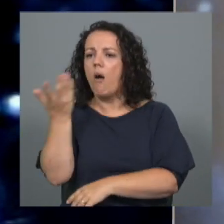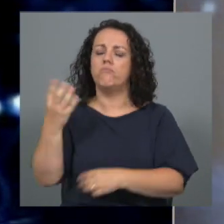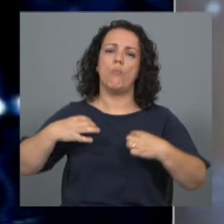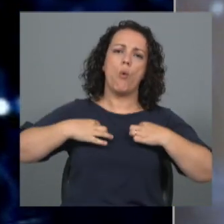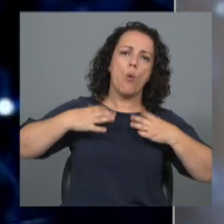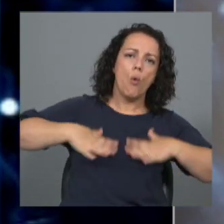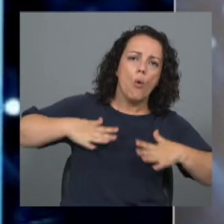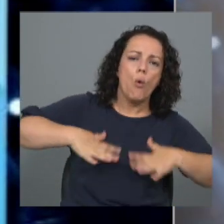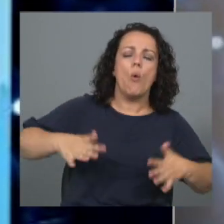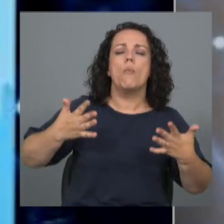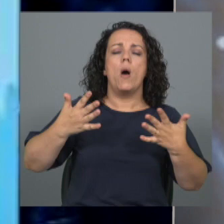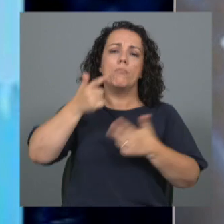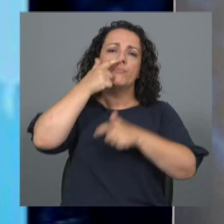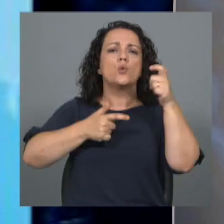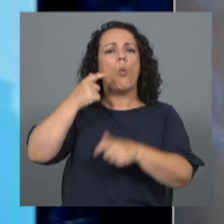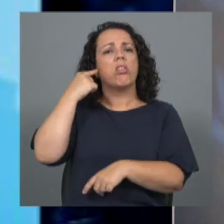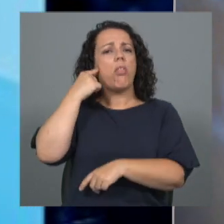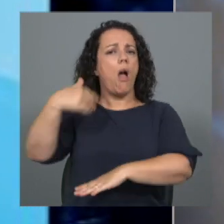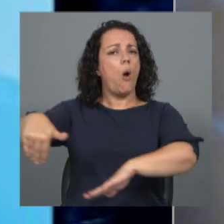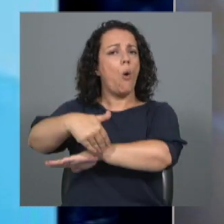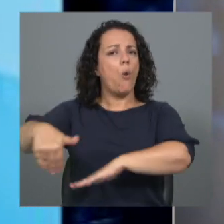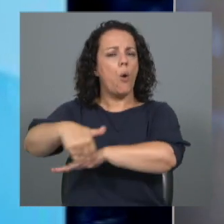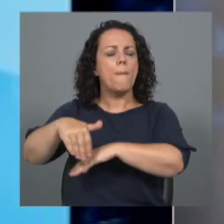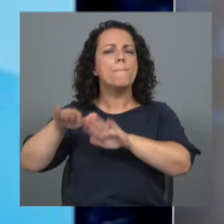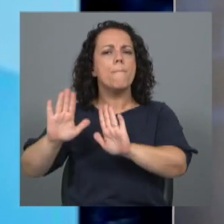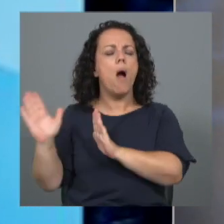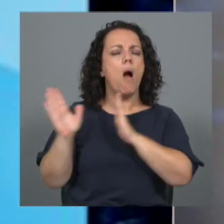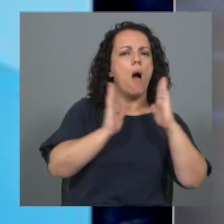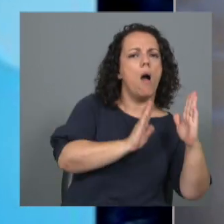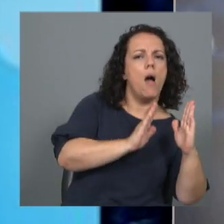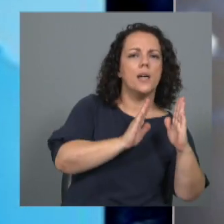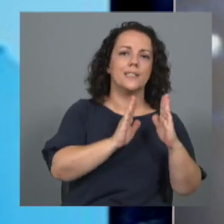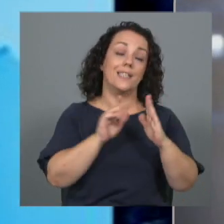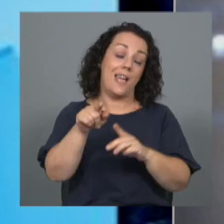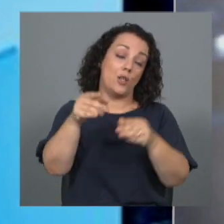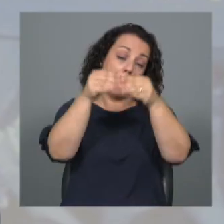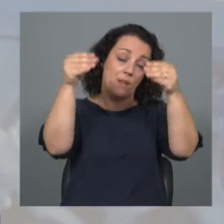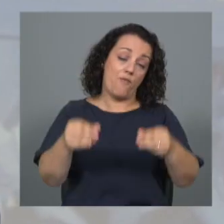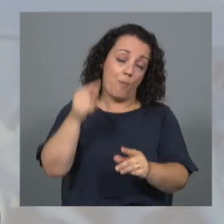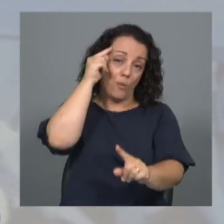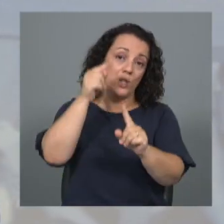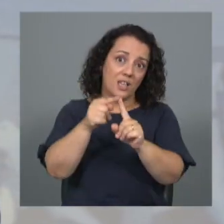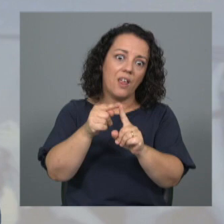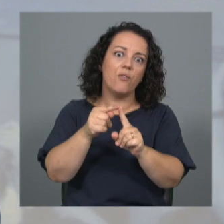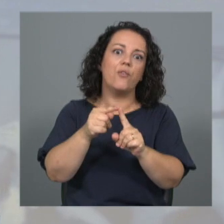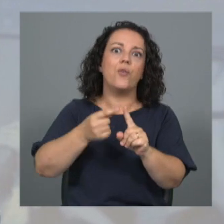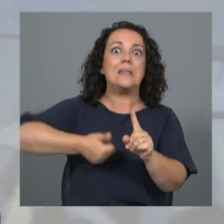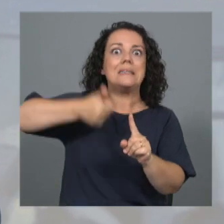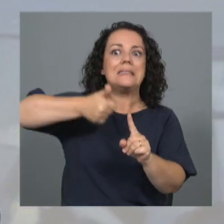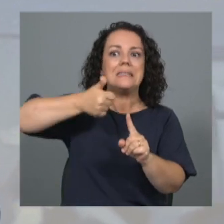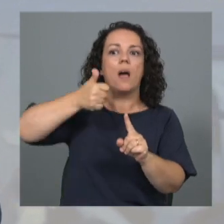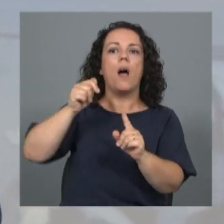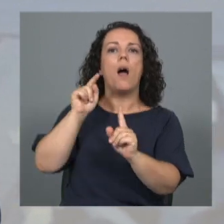estão já na rua. No entanto, e esse também é o objetivo desta plataforma, é trabalhar muito a montante do problema, não